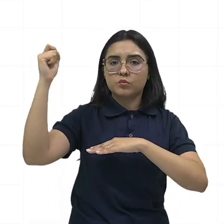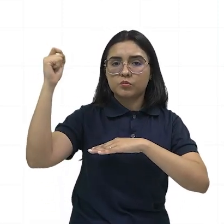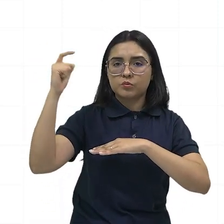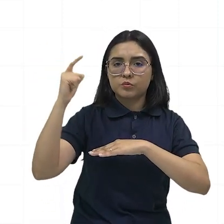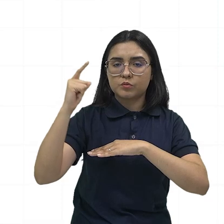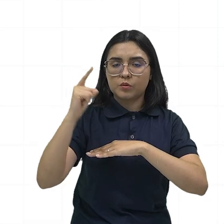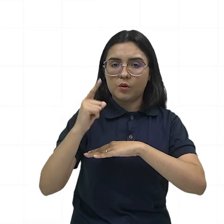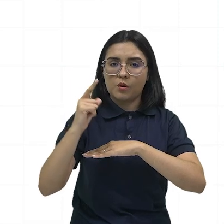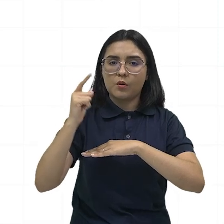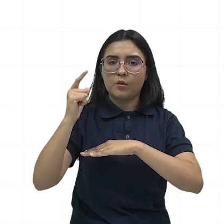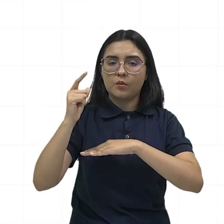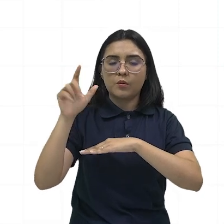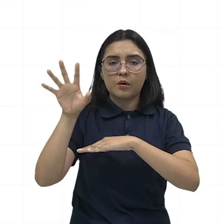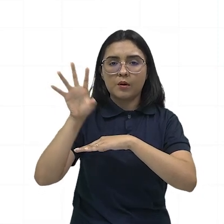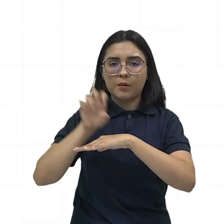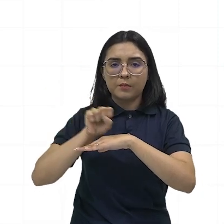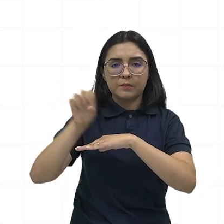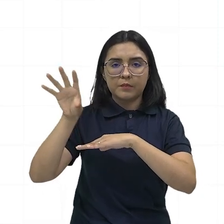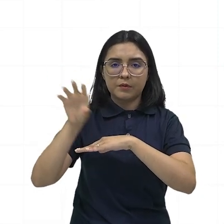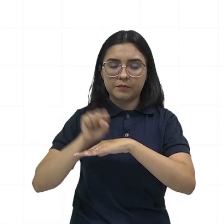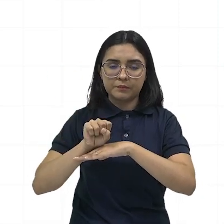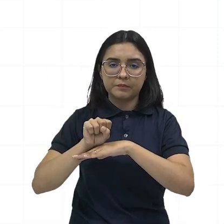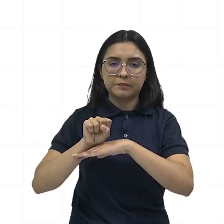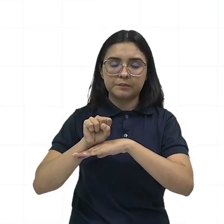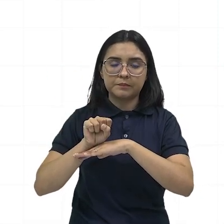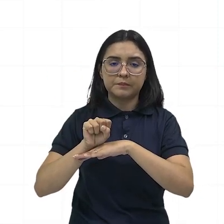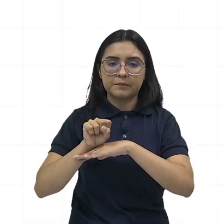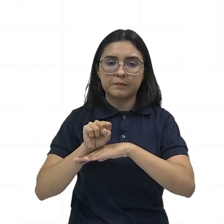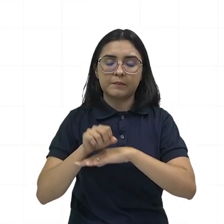energia proveniente das radiações